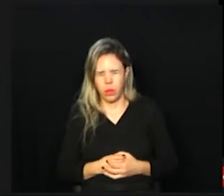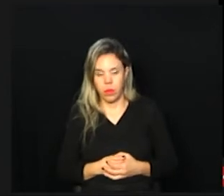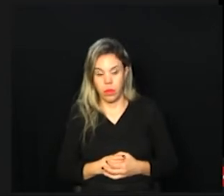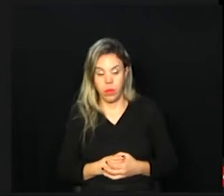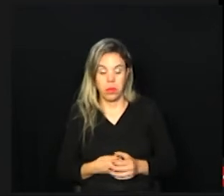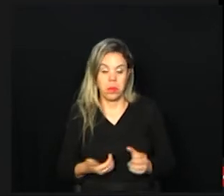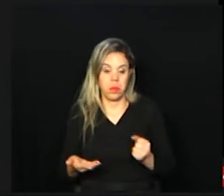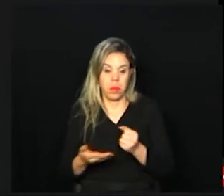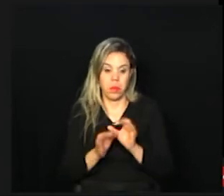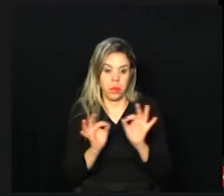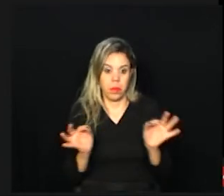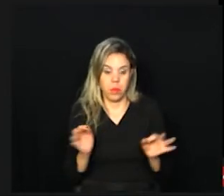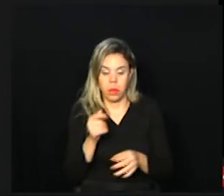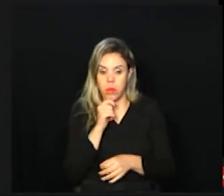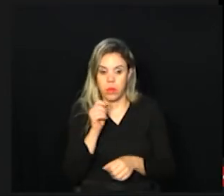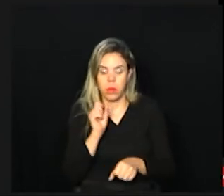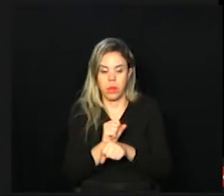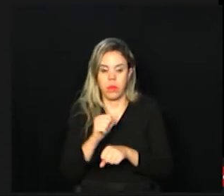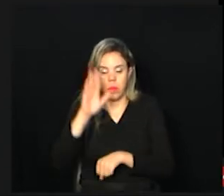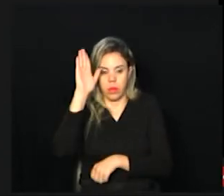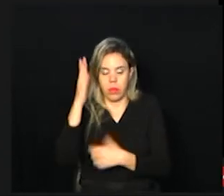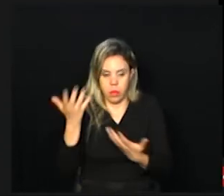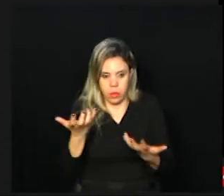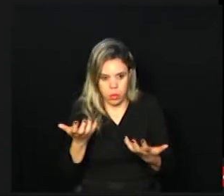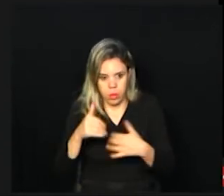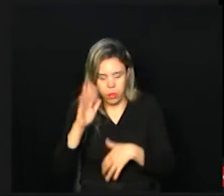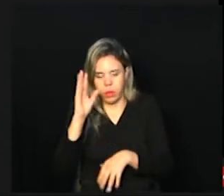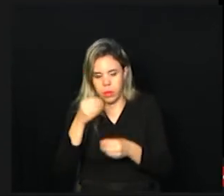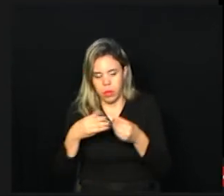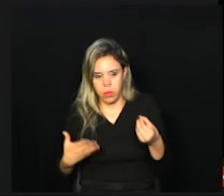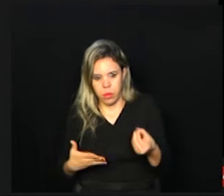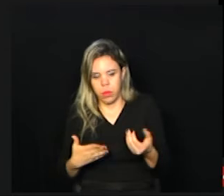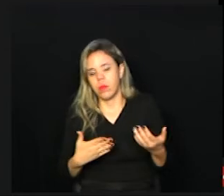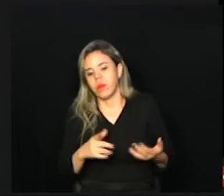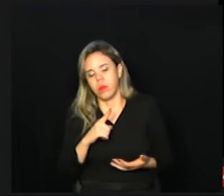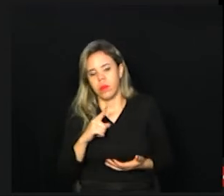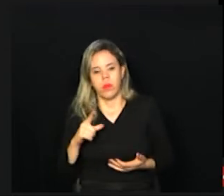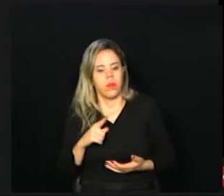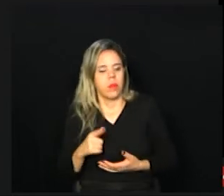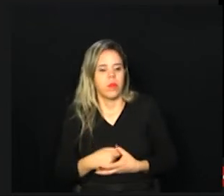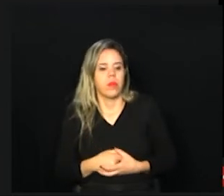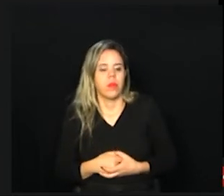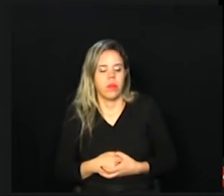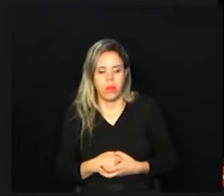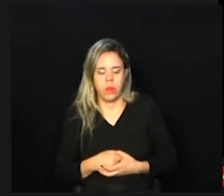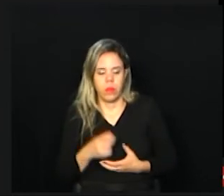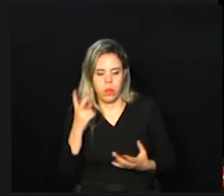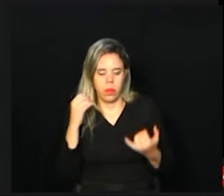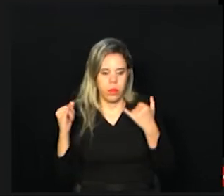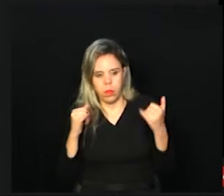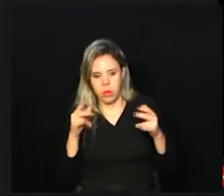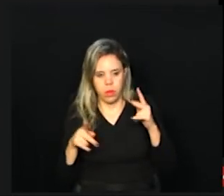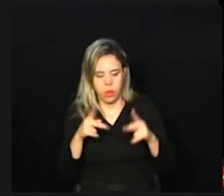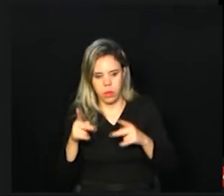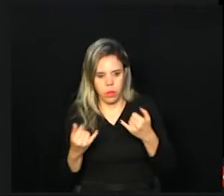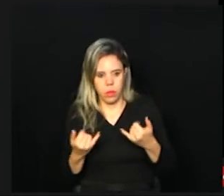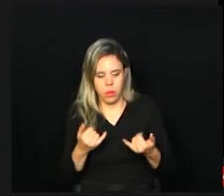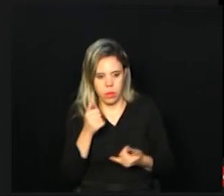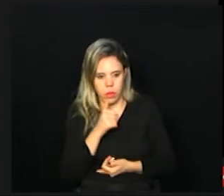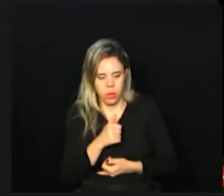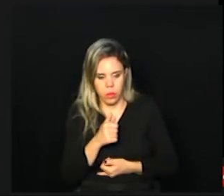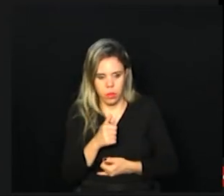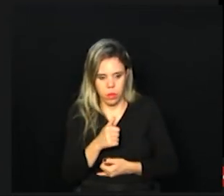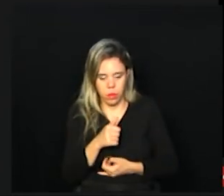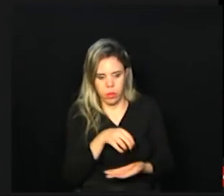sintético. Esperávamos mais, talvez. Esperávamos que tivesse ouvido todas da rede, ouvido